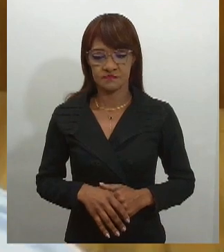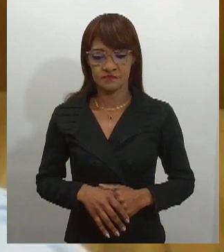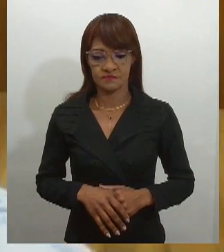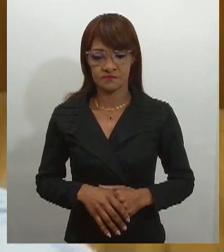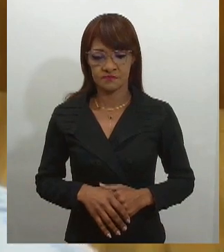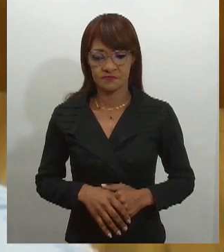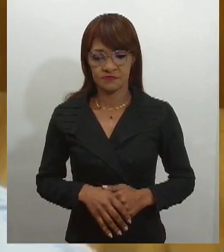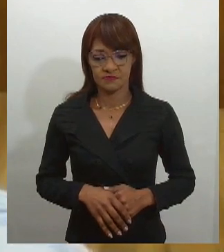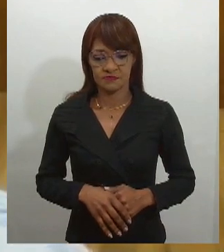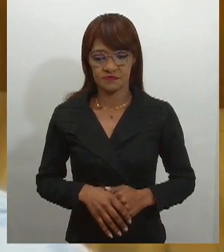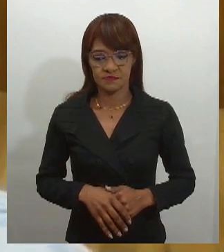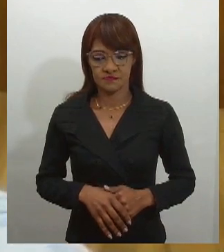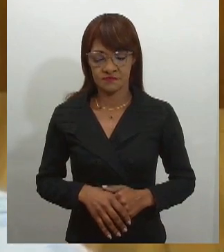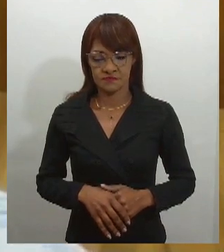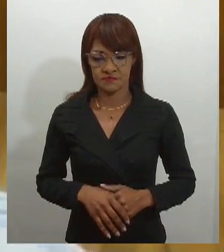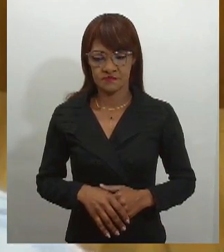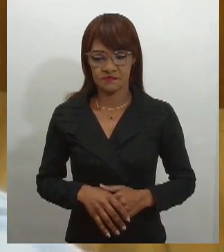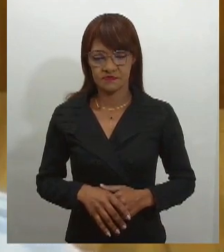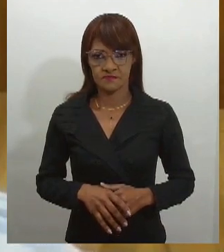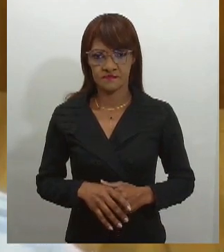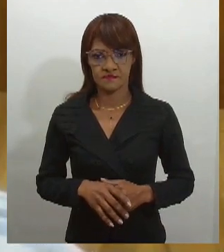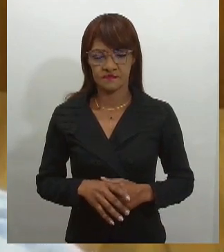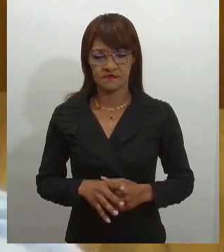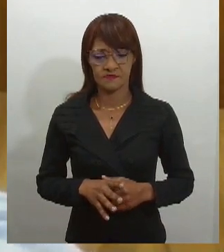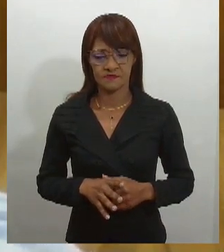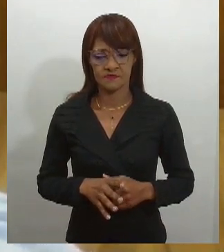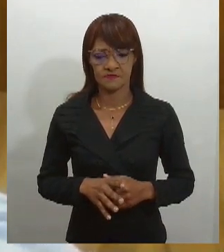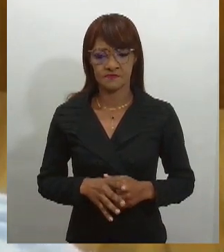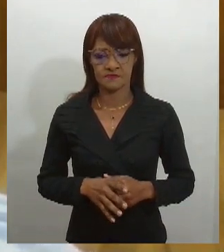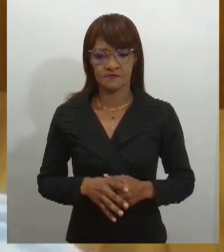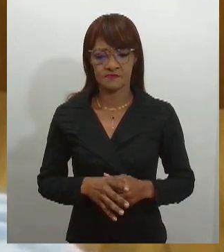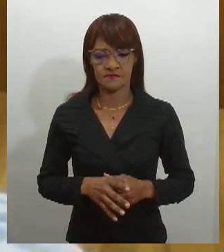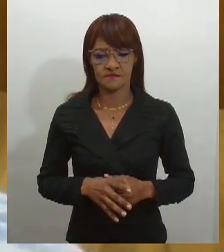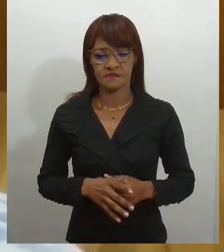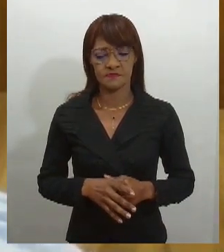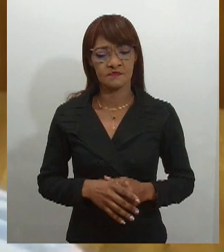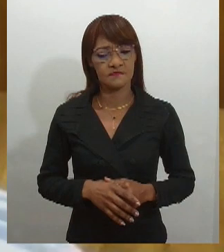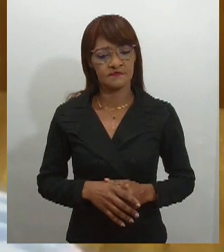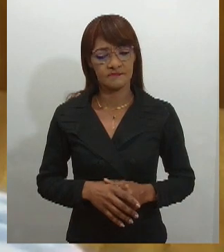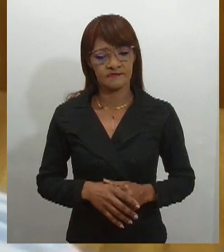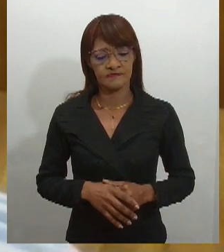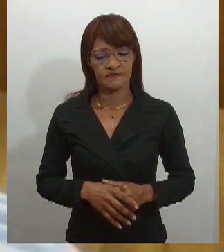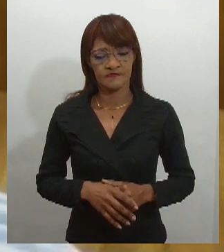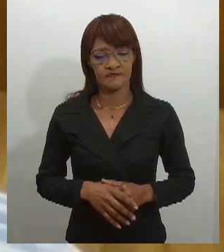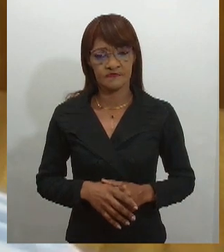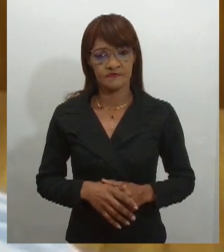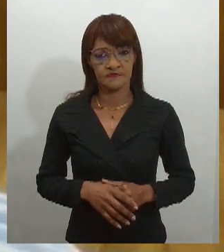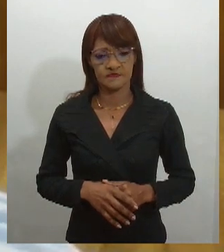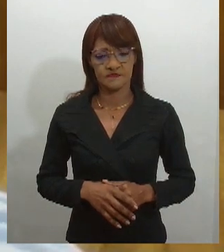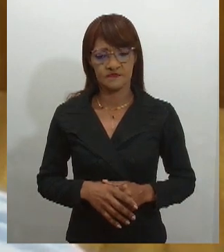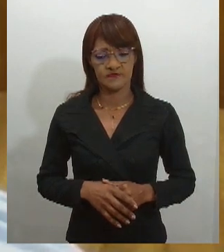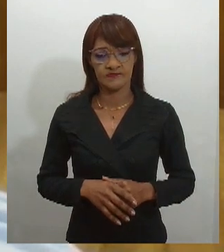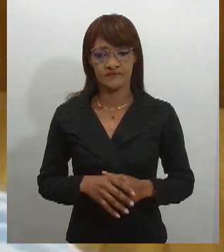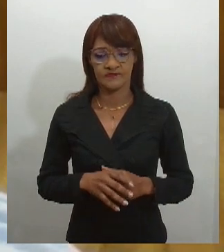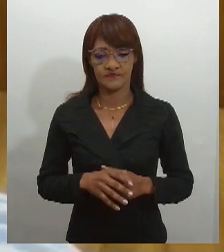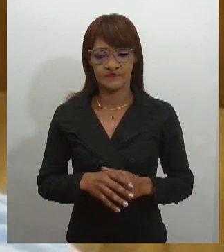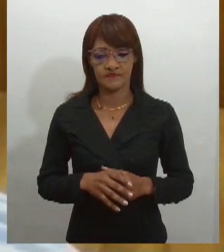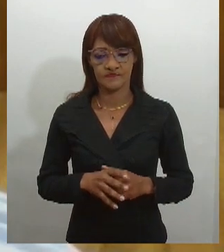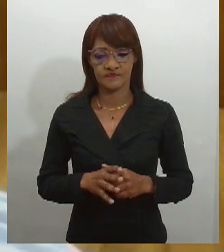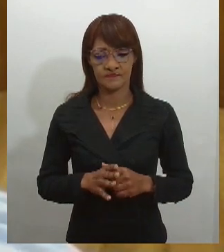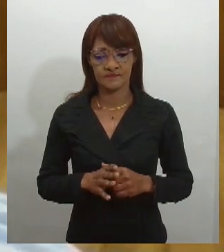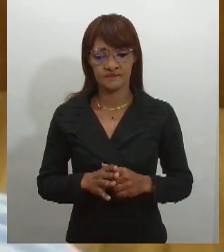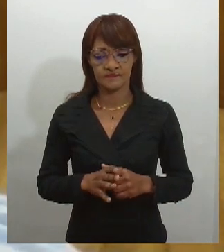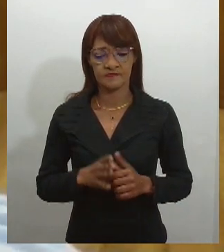é a situação financeira, né? A situação financeira hoje no país não está, assim, praticamente